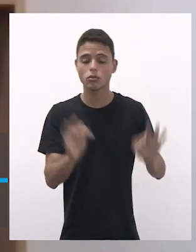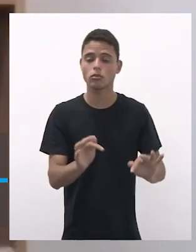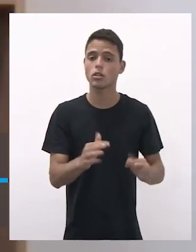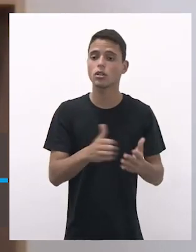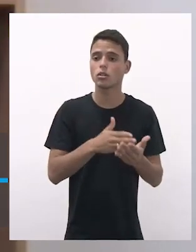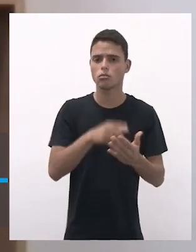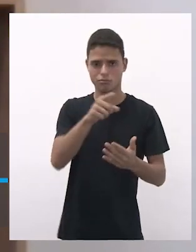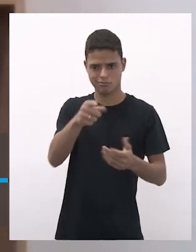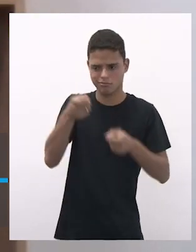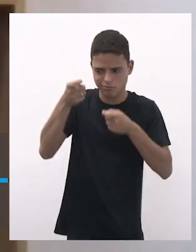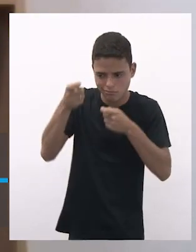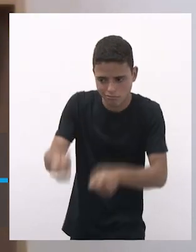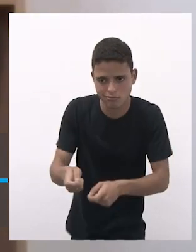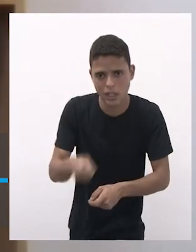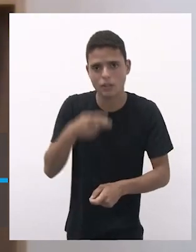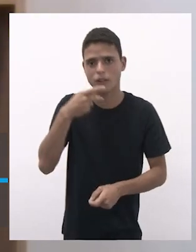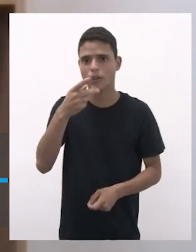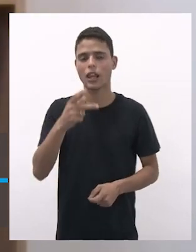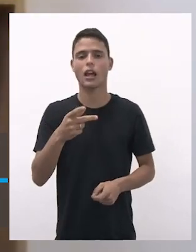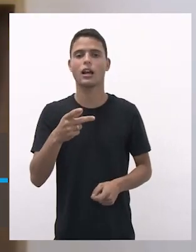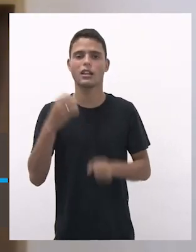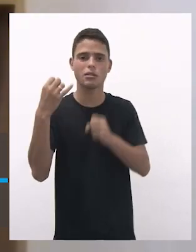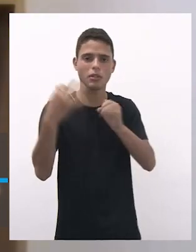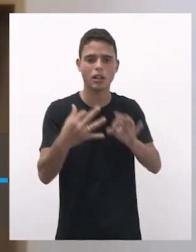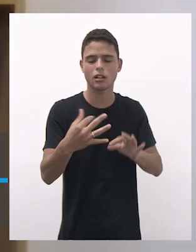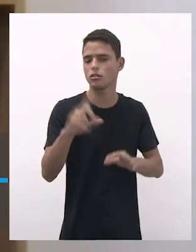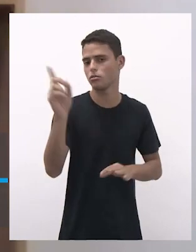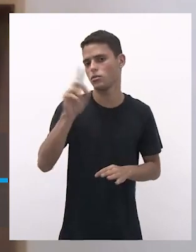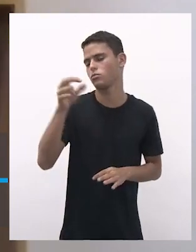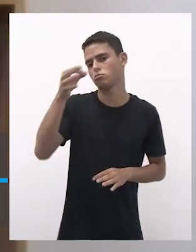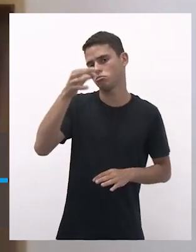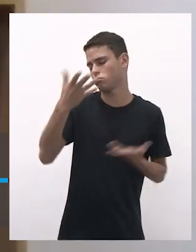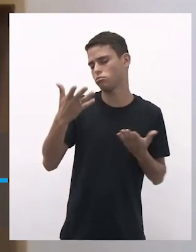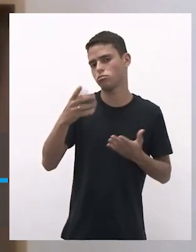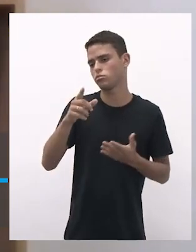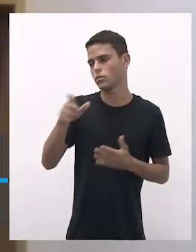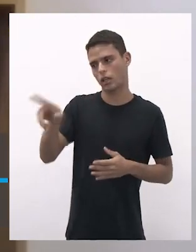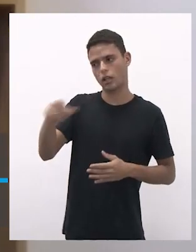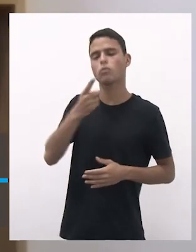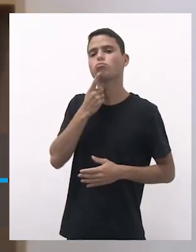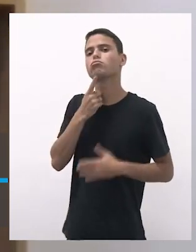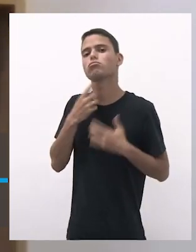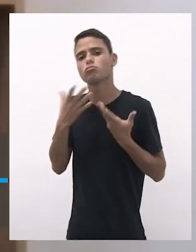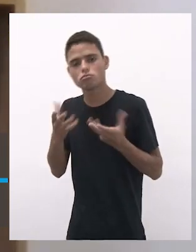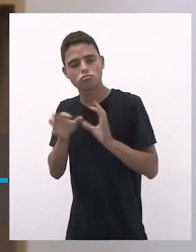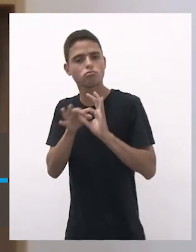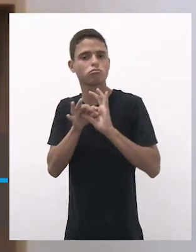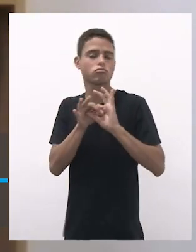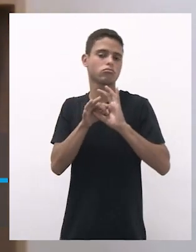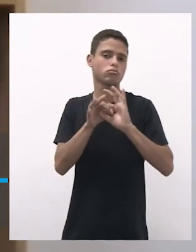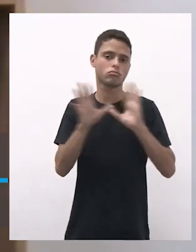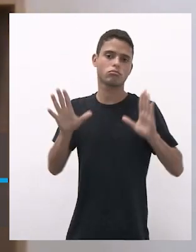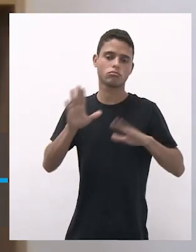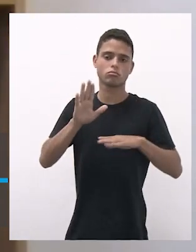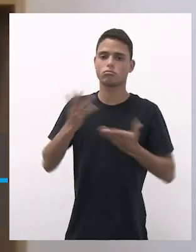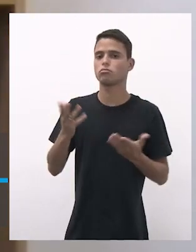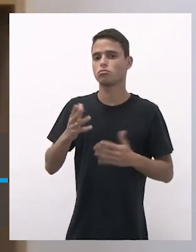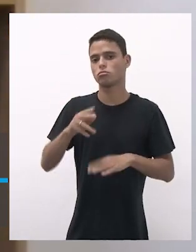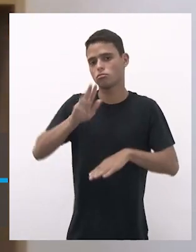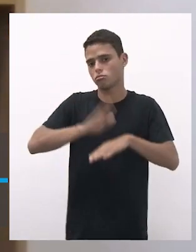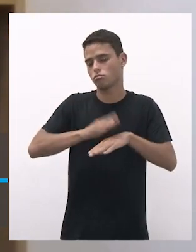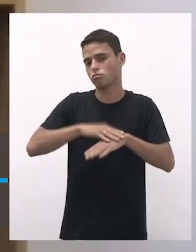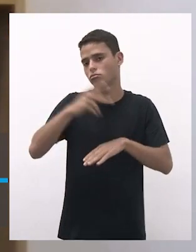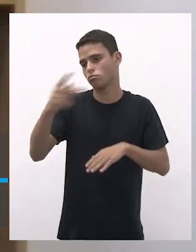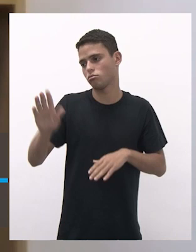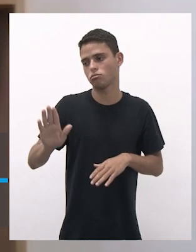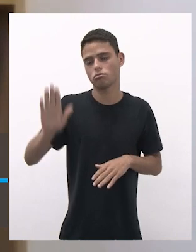a falar também. Ah, isso é uma coisa de livre-arbítrio, fala se quer, se não, só ouve. Então,